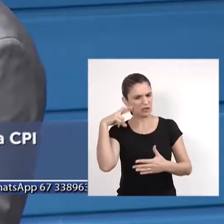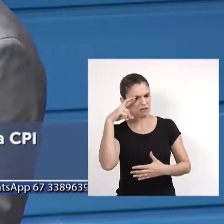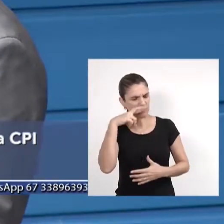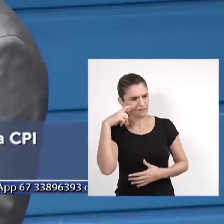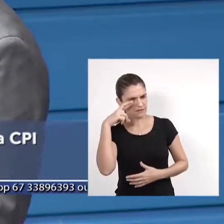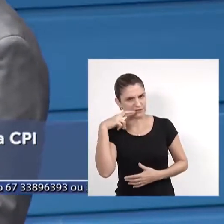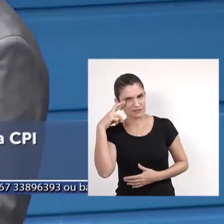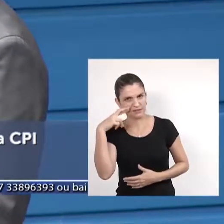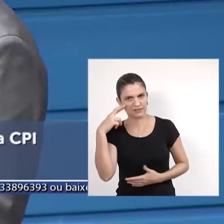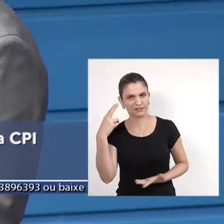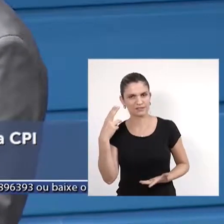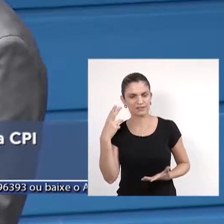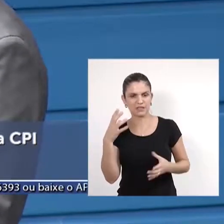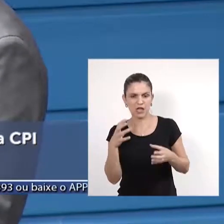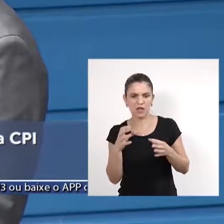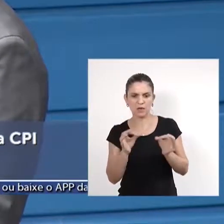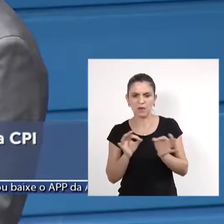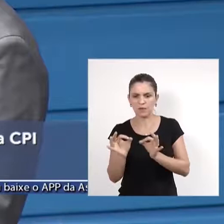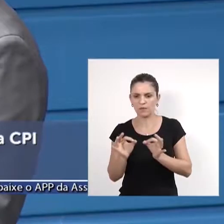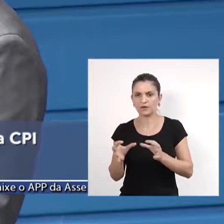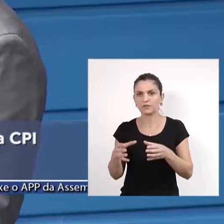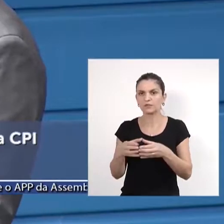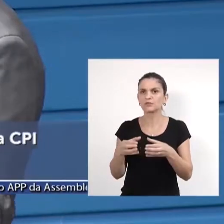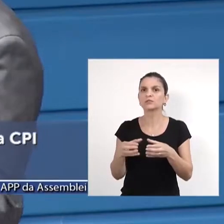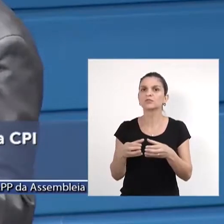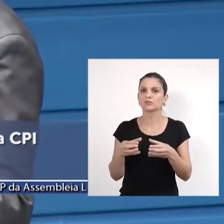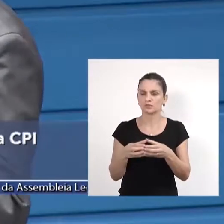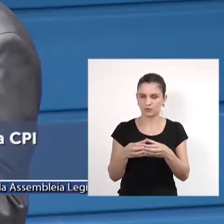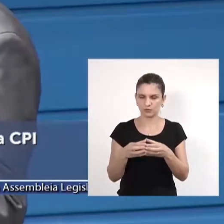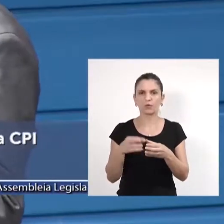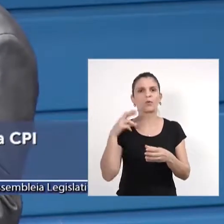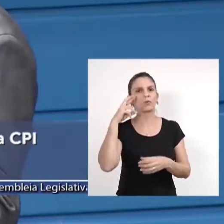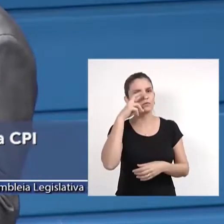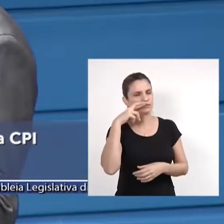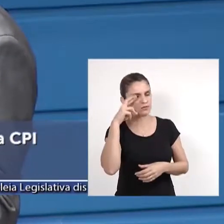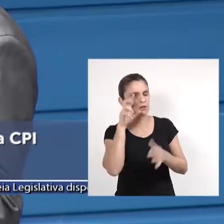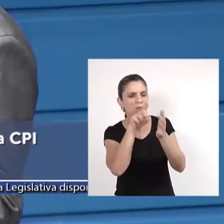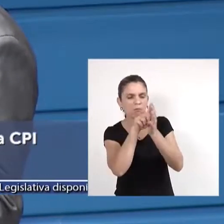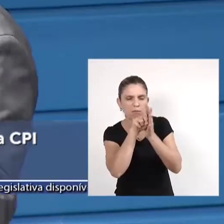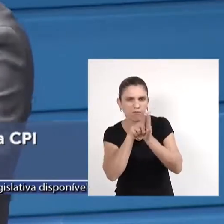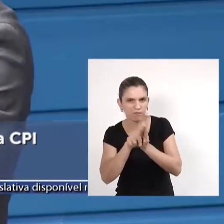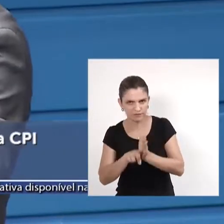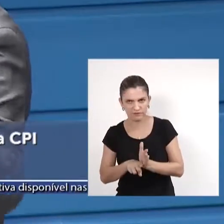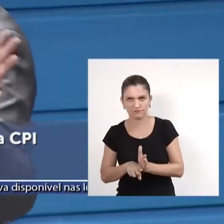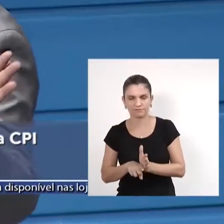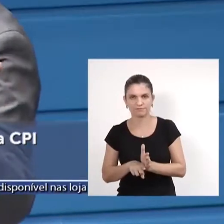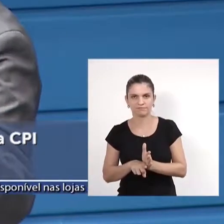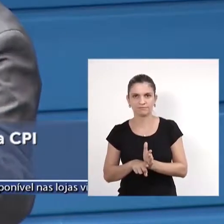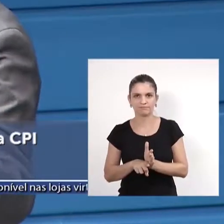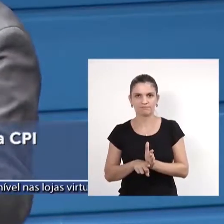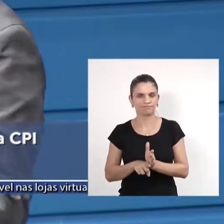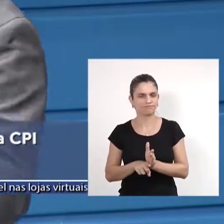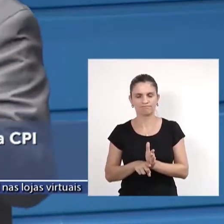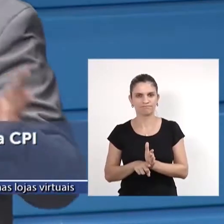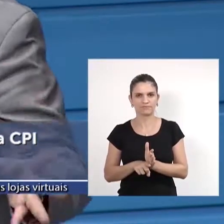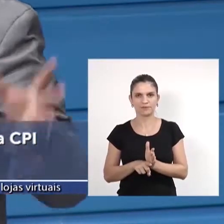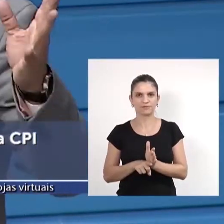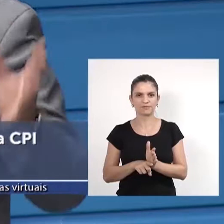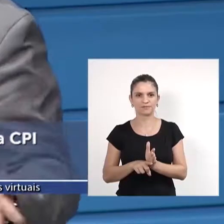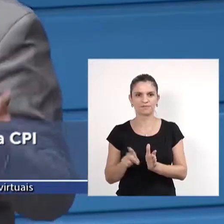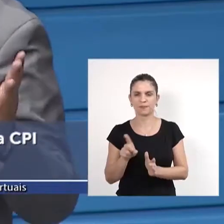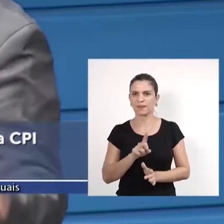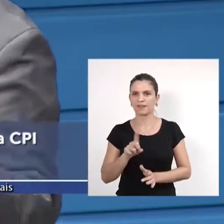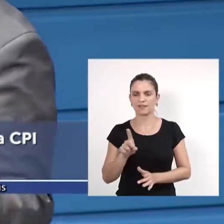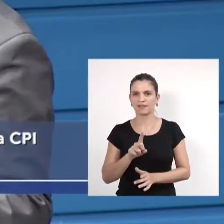fiscalização, à formação de uma comissão parlamentar de inquérito para investigar a Energisa. Em nenhum momento foi